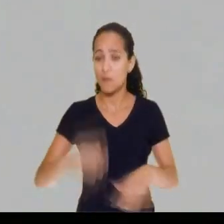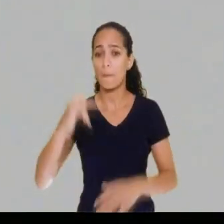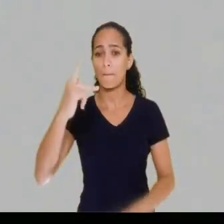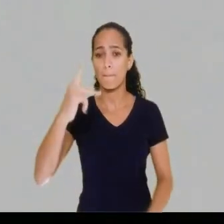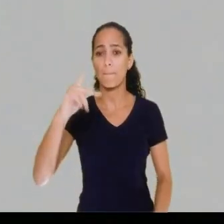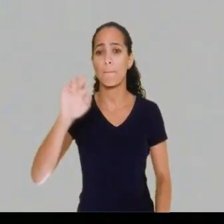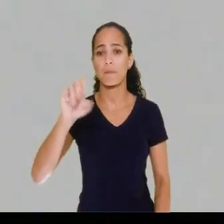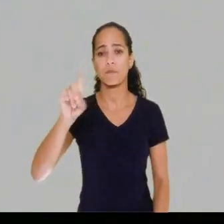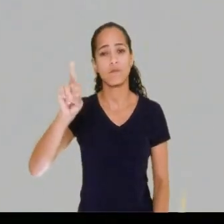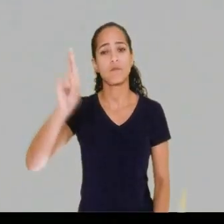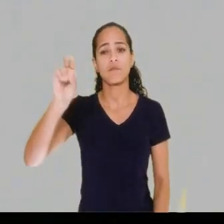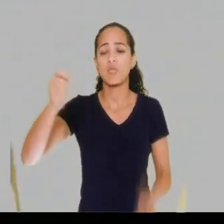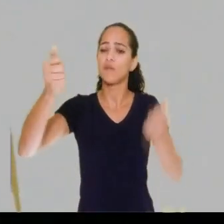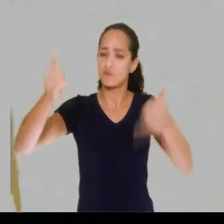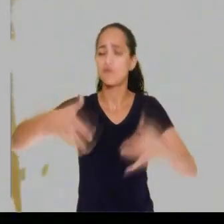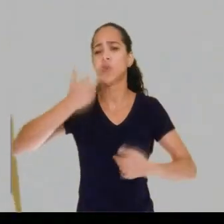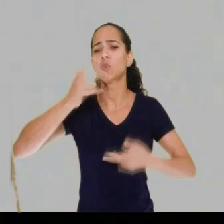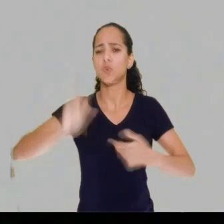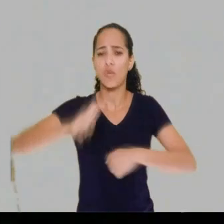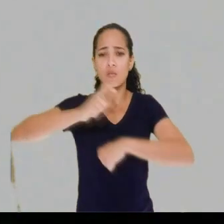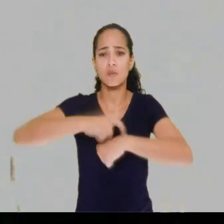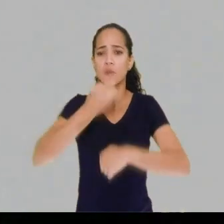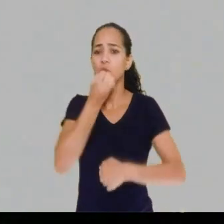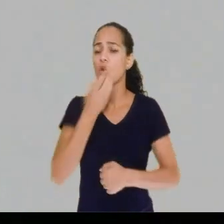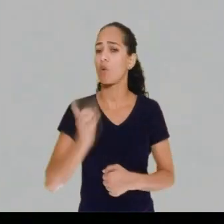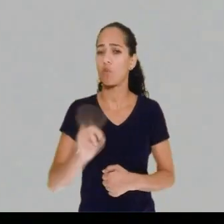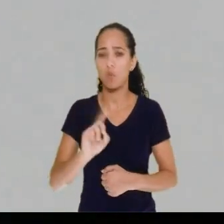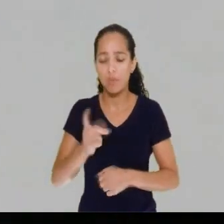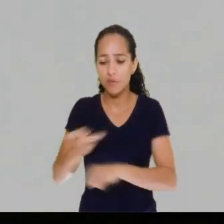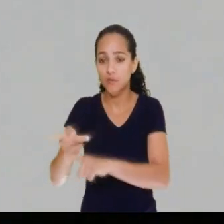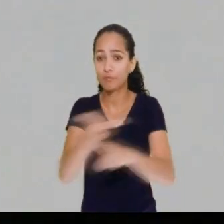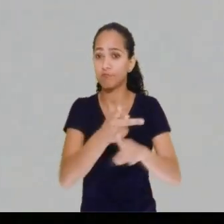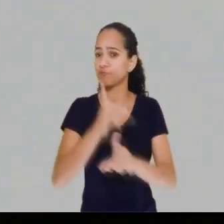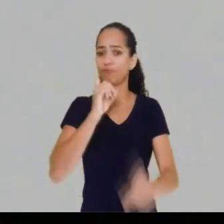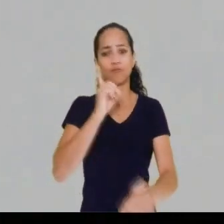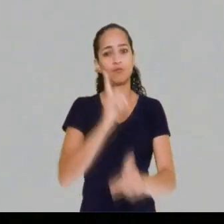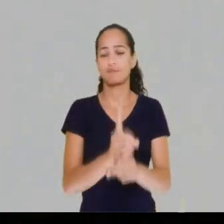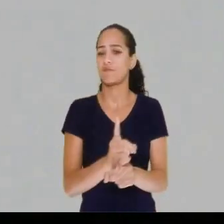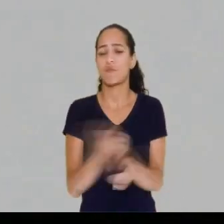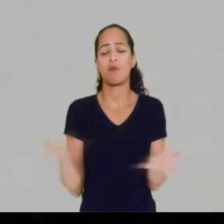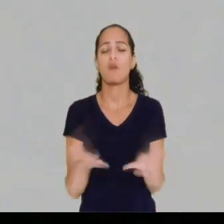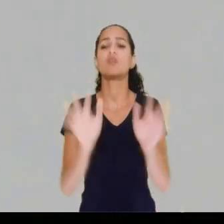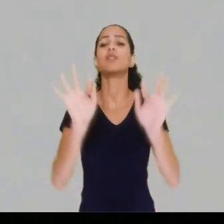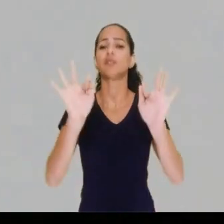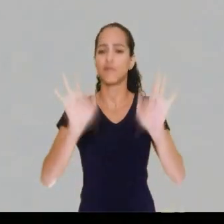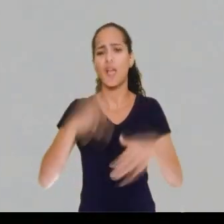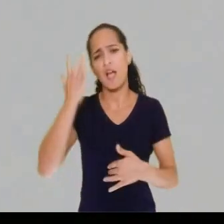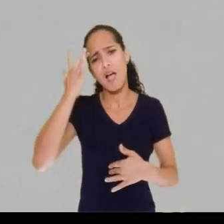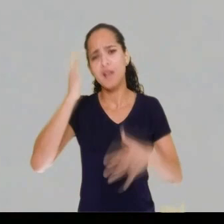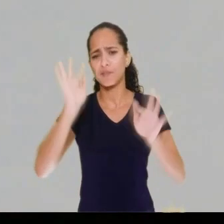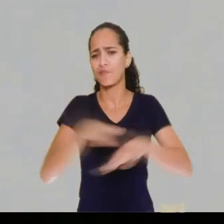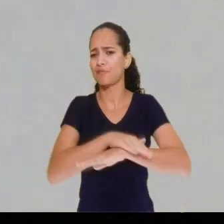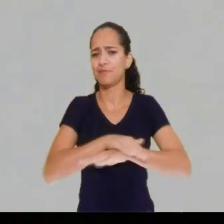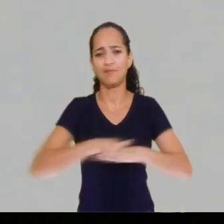né? Como o Pedro falou, que já não é o momento ideal. Aparentemente já não é o momento ideal para procurarmos mais pelo Melanoma frinisco sativa.